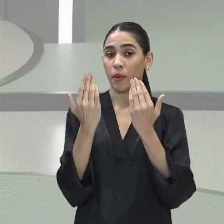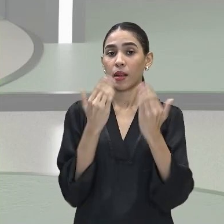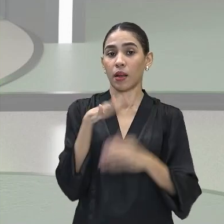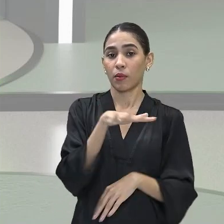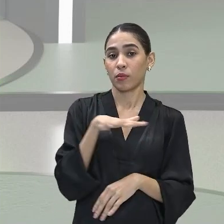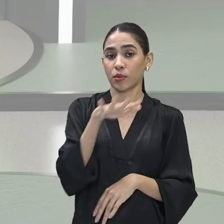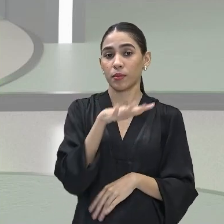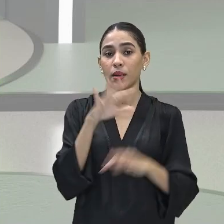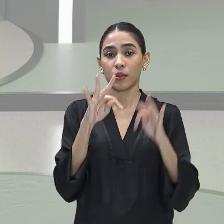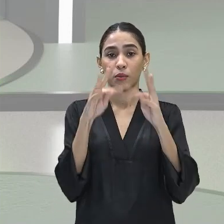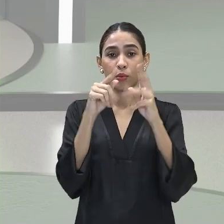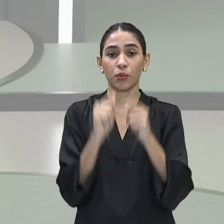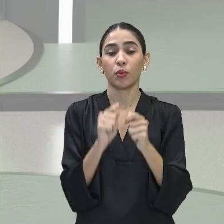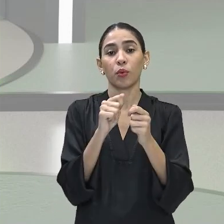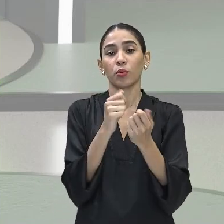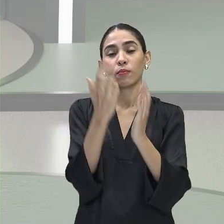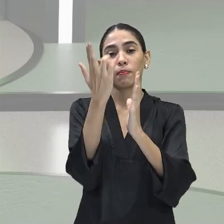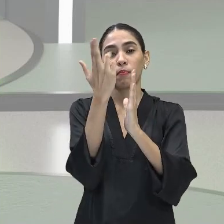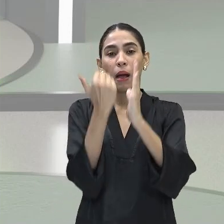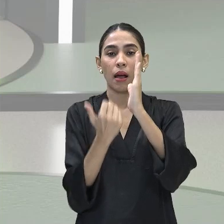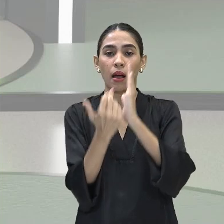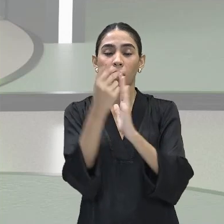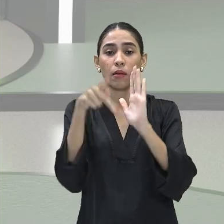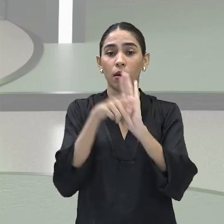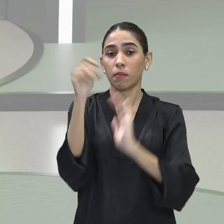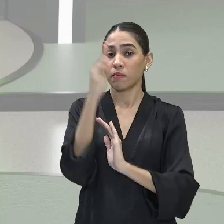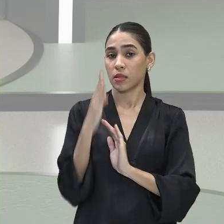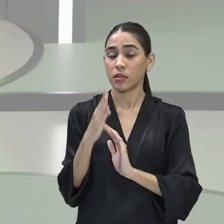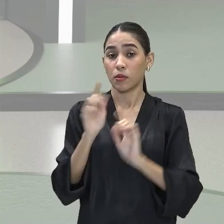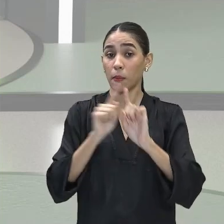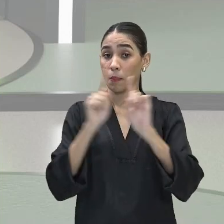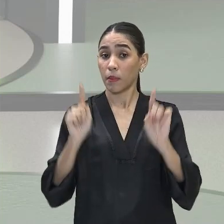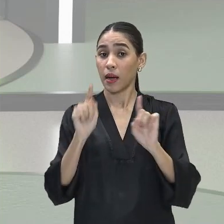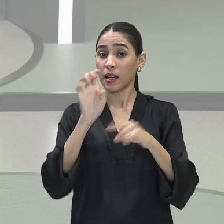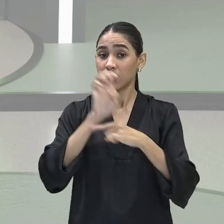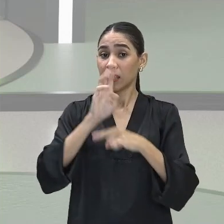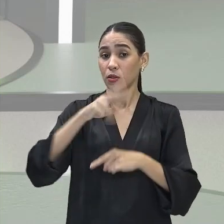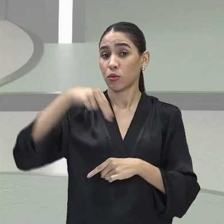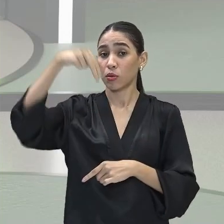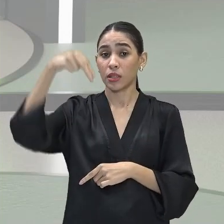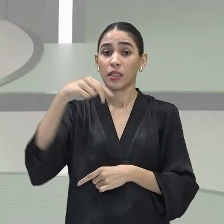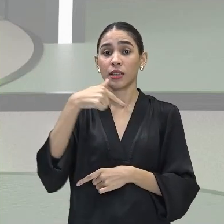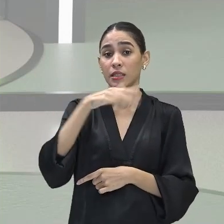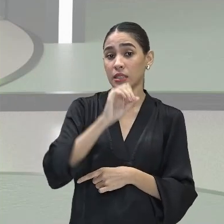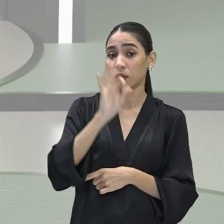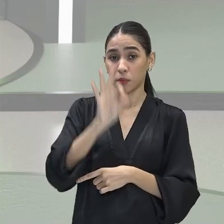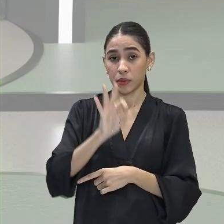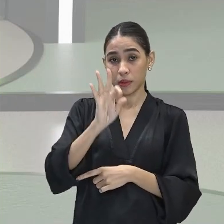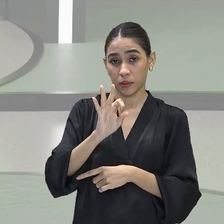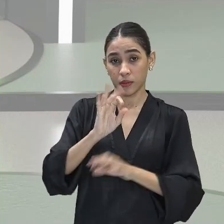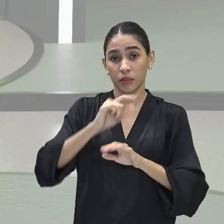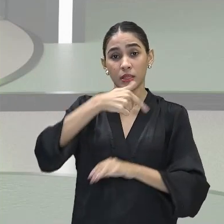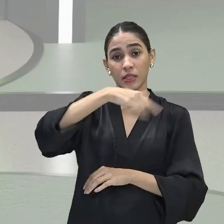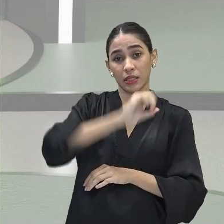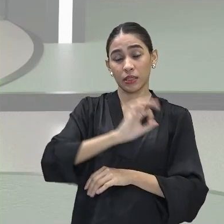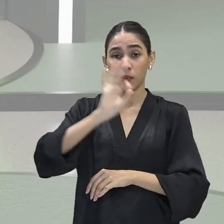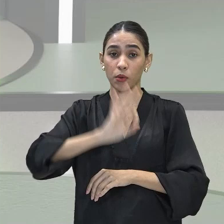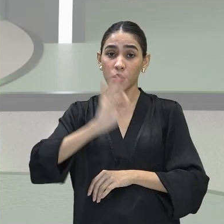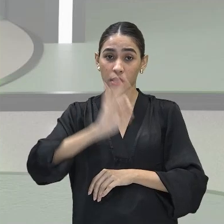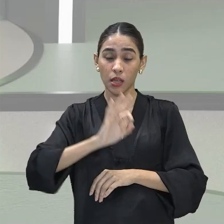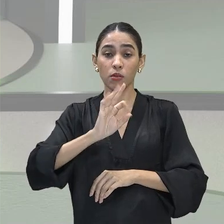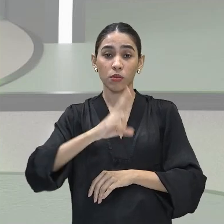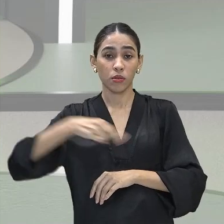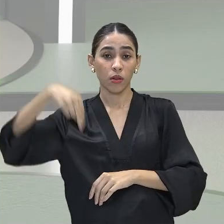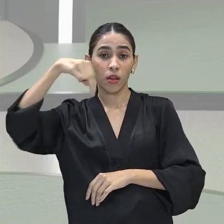com todo o mapa do Brasil, e do Nordeste é 70%, né? Então, 70% do Nordeste